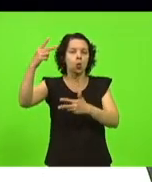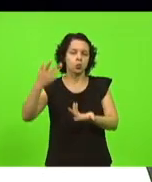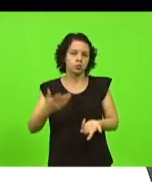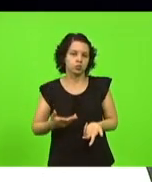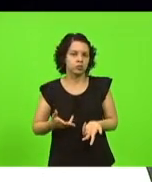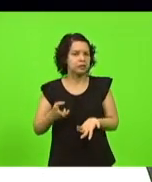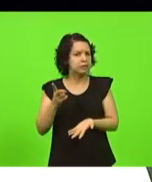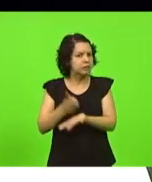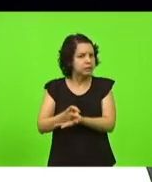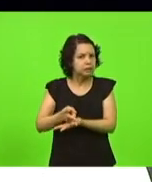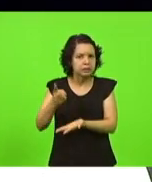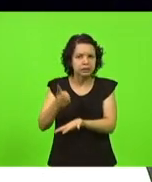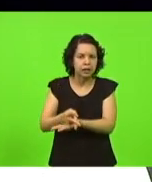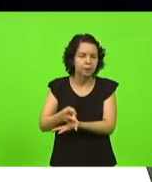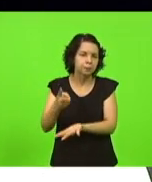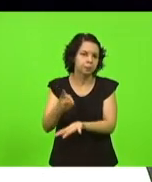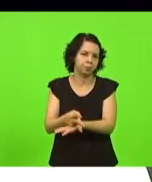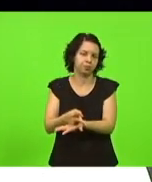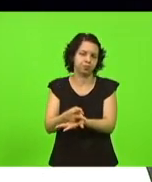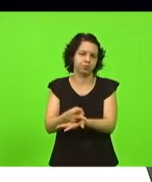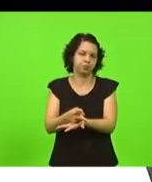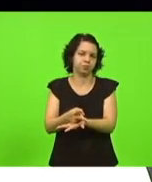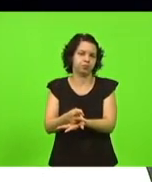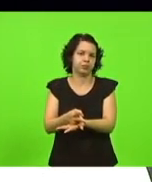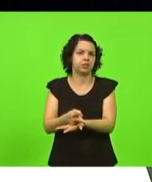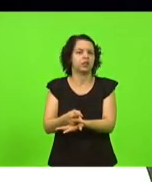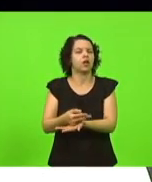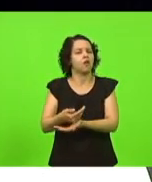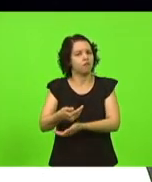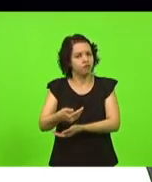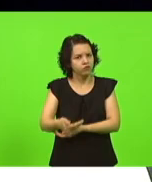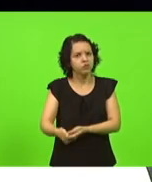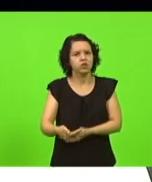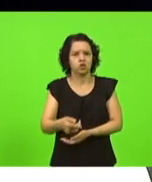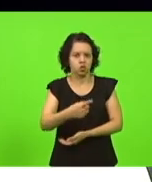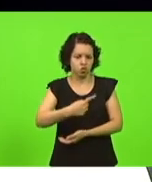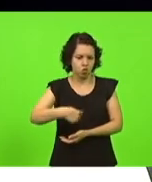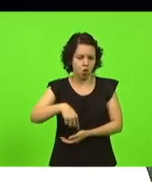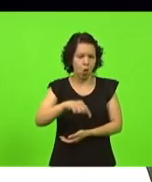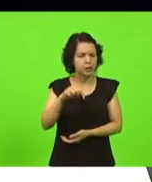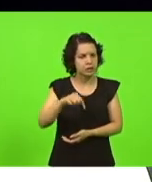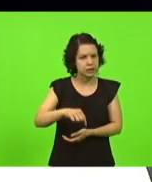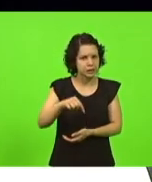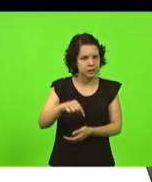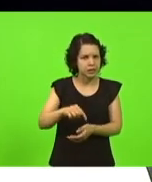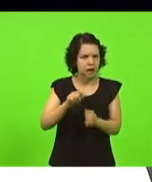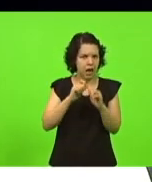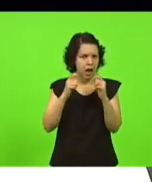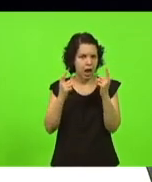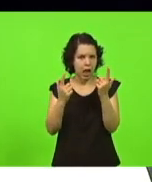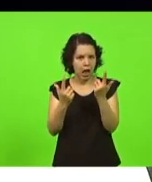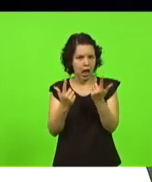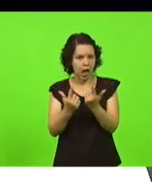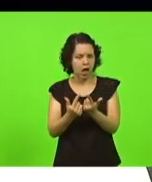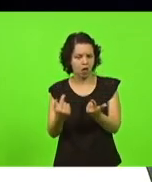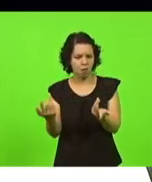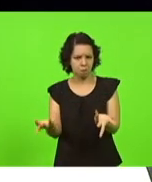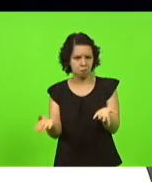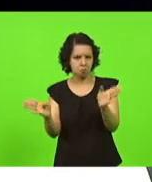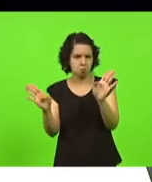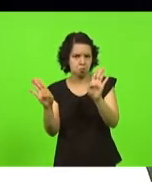sempre. E sempre será, aqui não estamos colocando um ponto final.